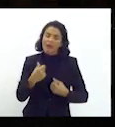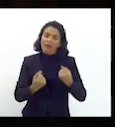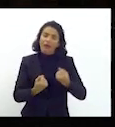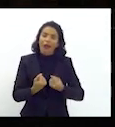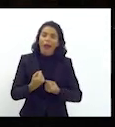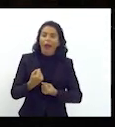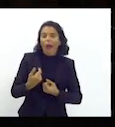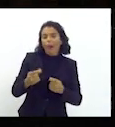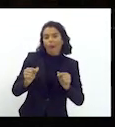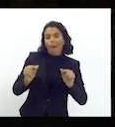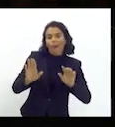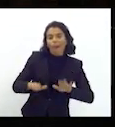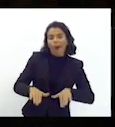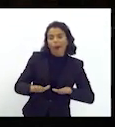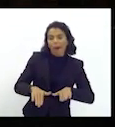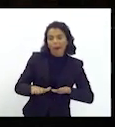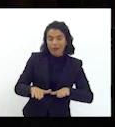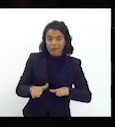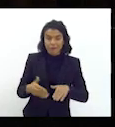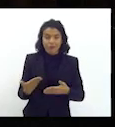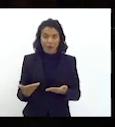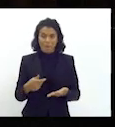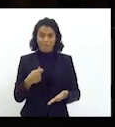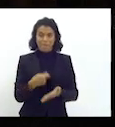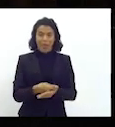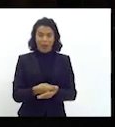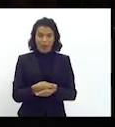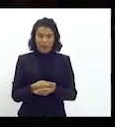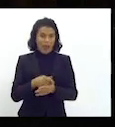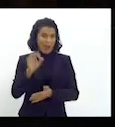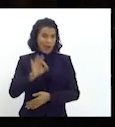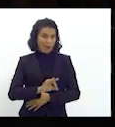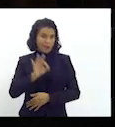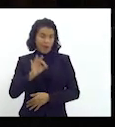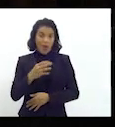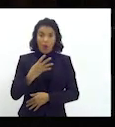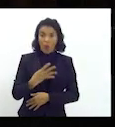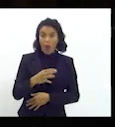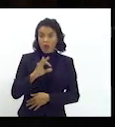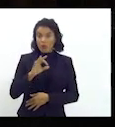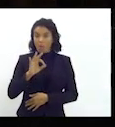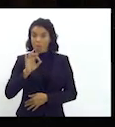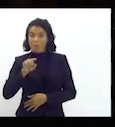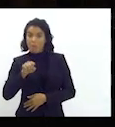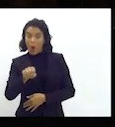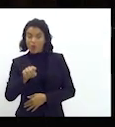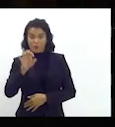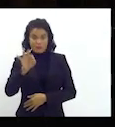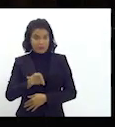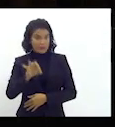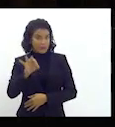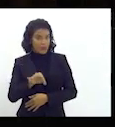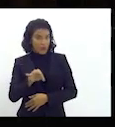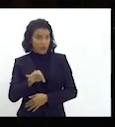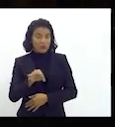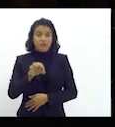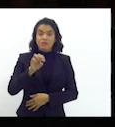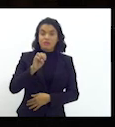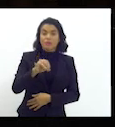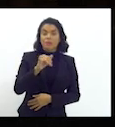carros populares e não Se pagam mal alíquota de quatro pontos percentuais sim